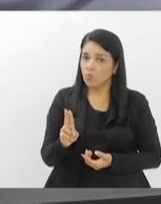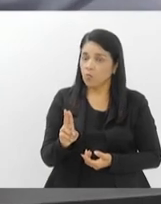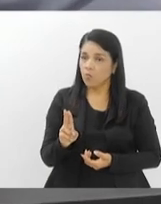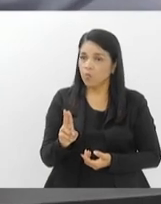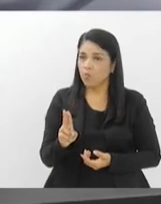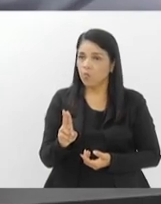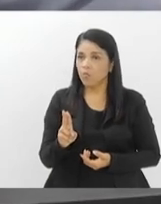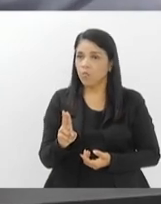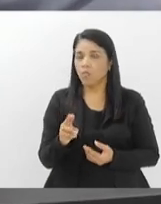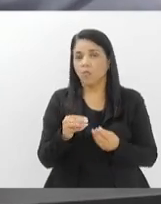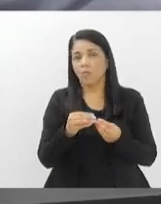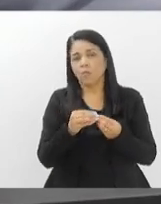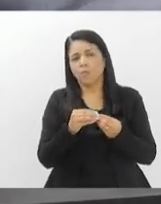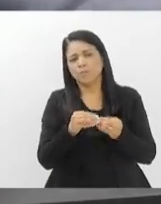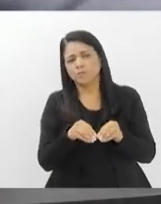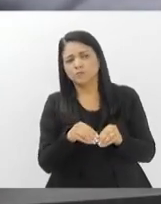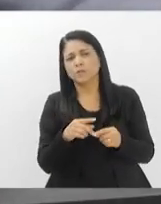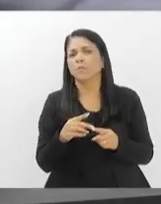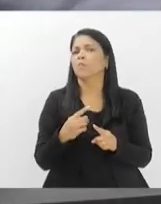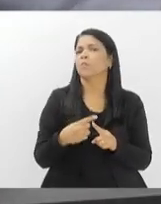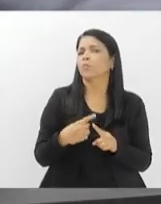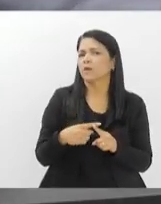Pode estar prejudicado por quê?